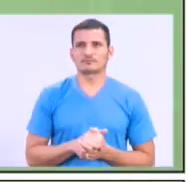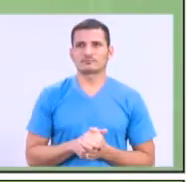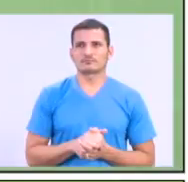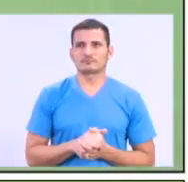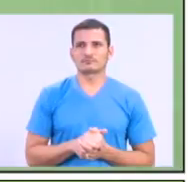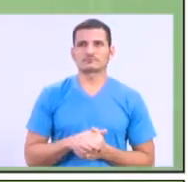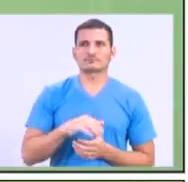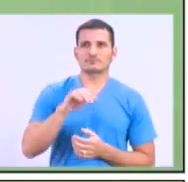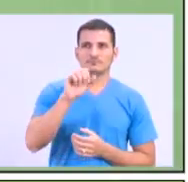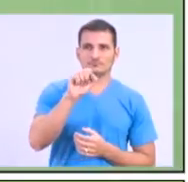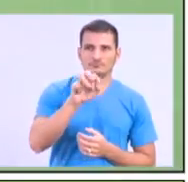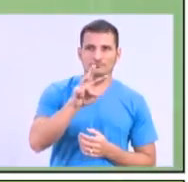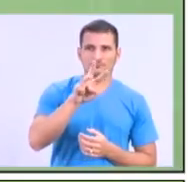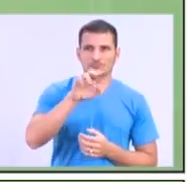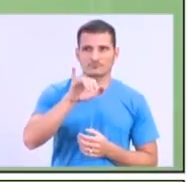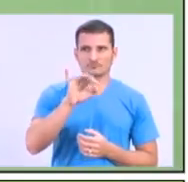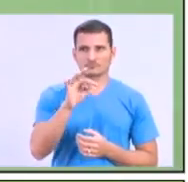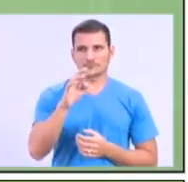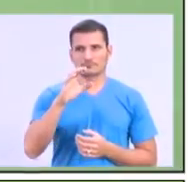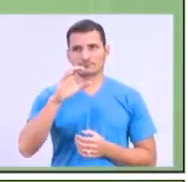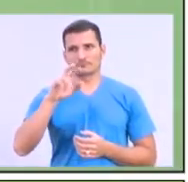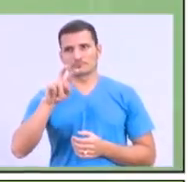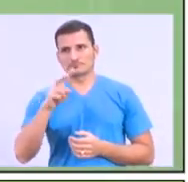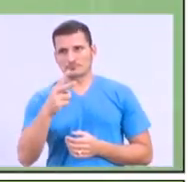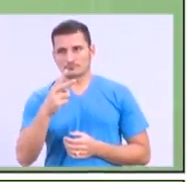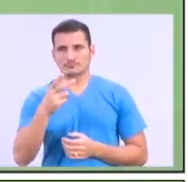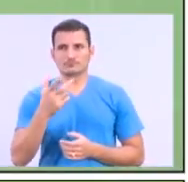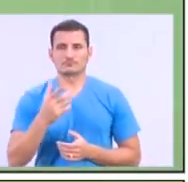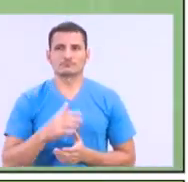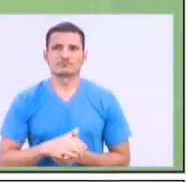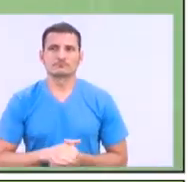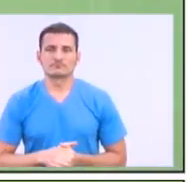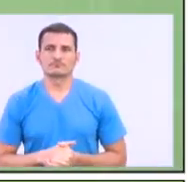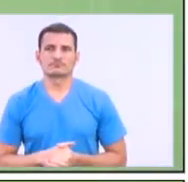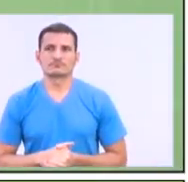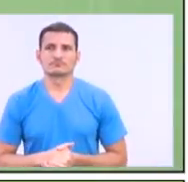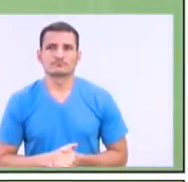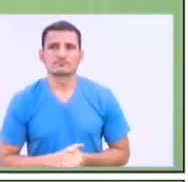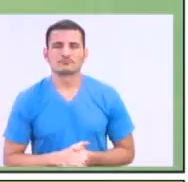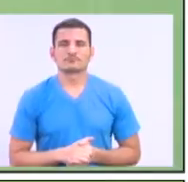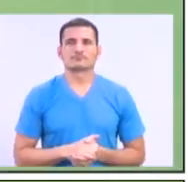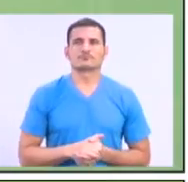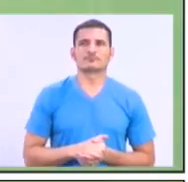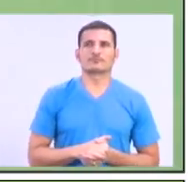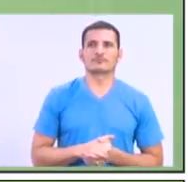Temos o switch, que também é uma opção para quem não utiliza,